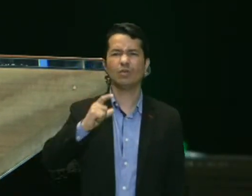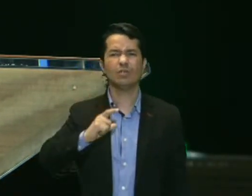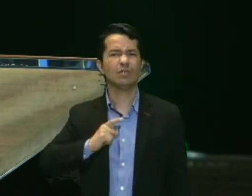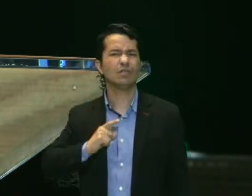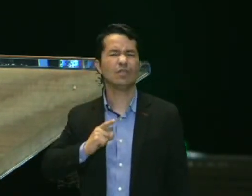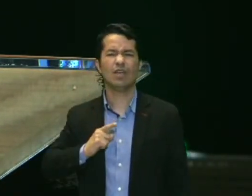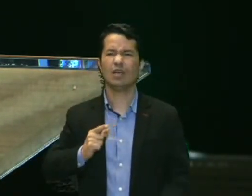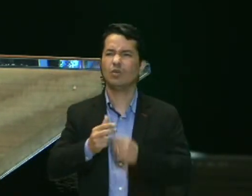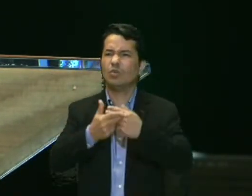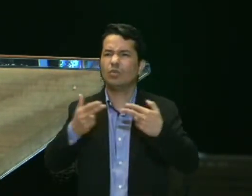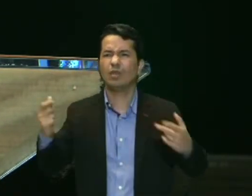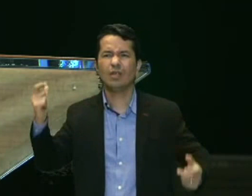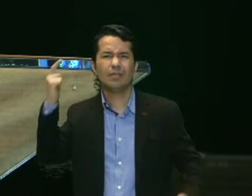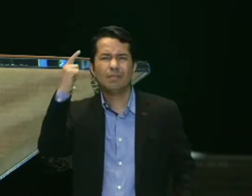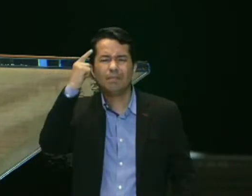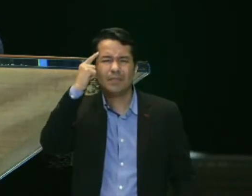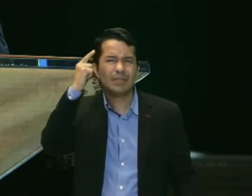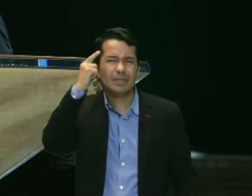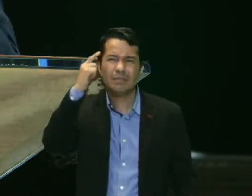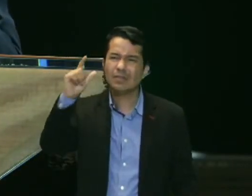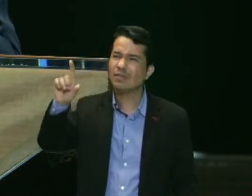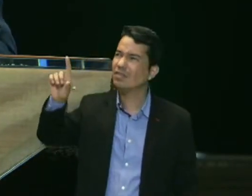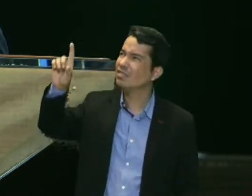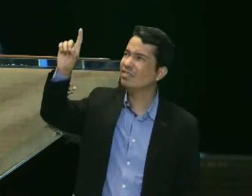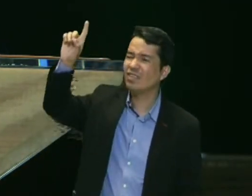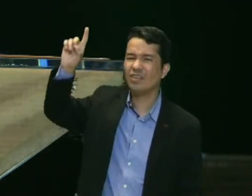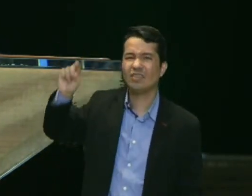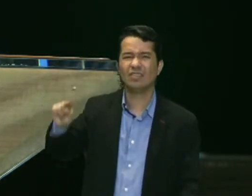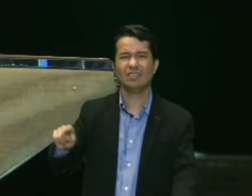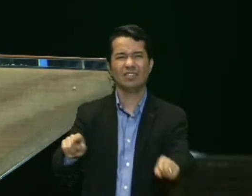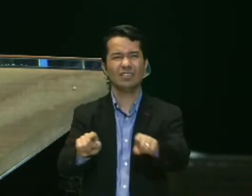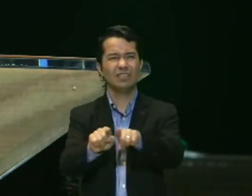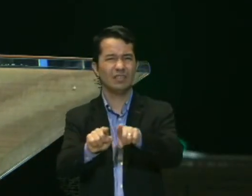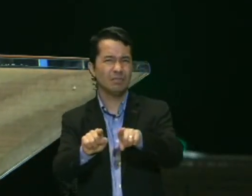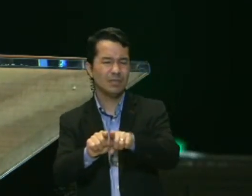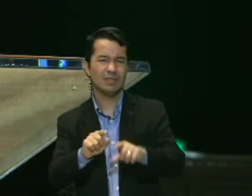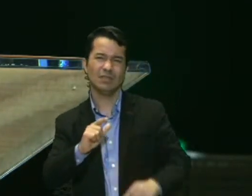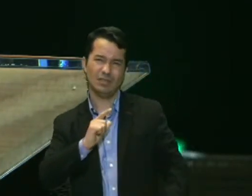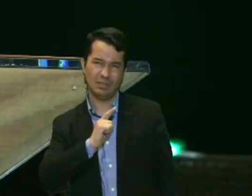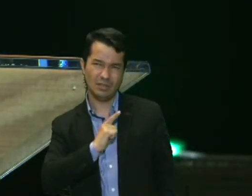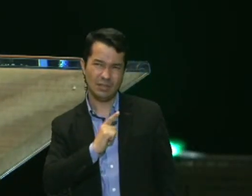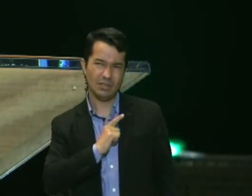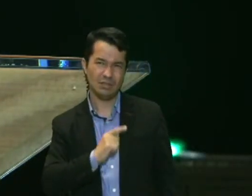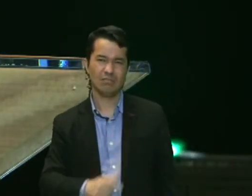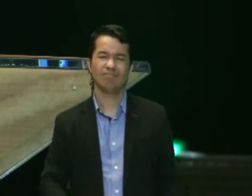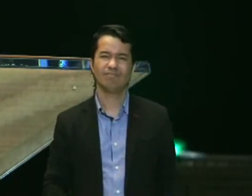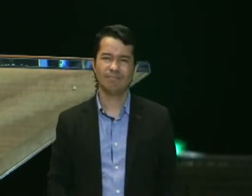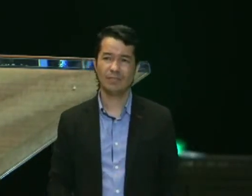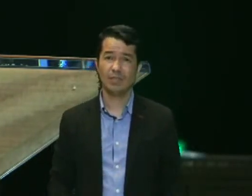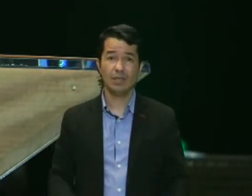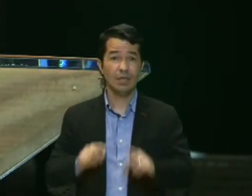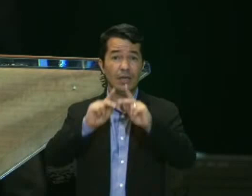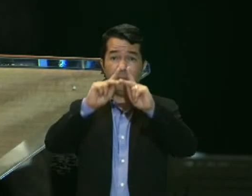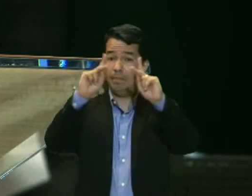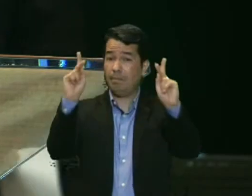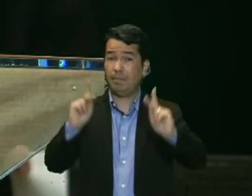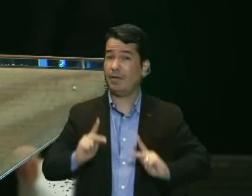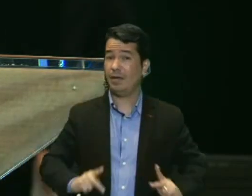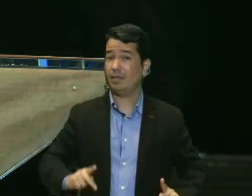que ultrapassa todos os sonhos. Essa paz, ela tem uma